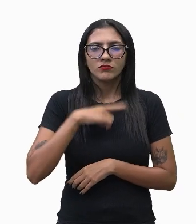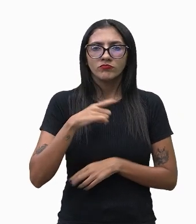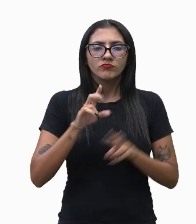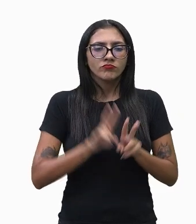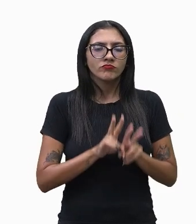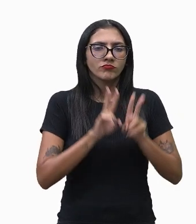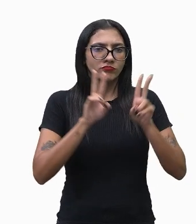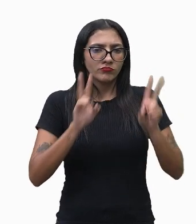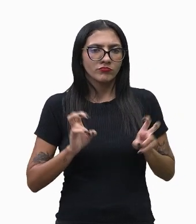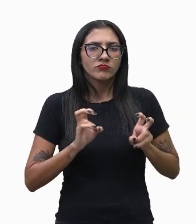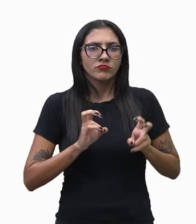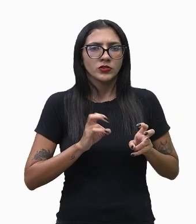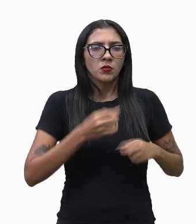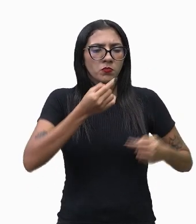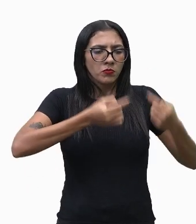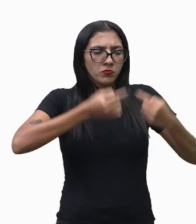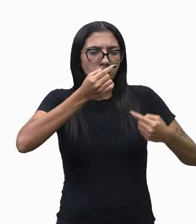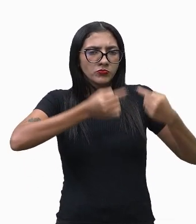na conferência